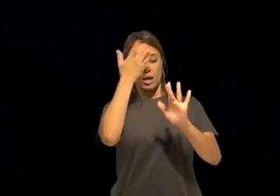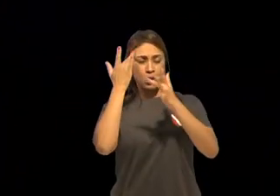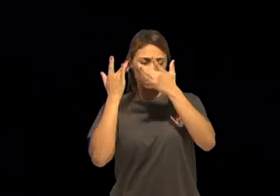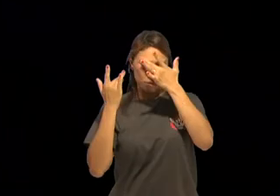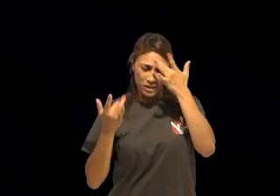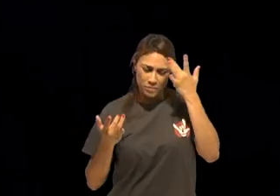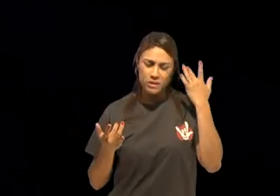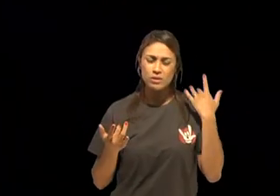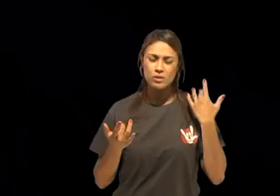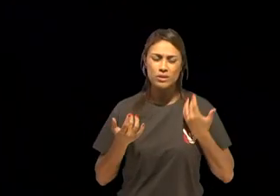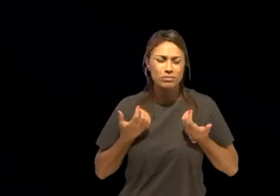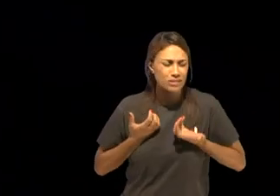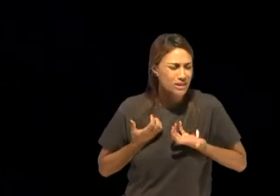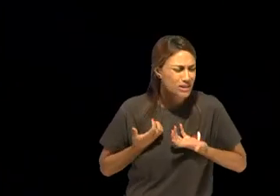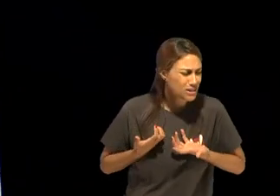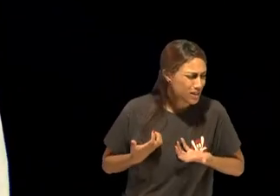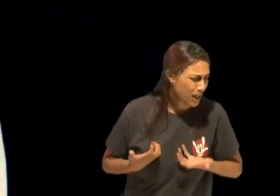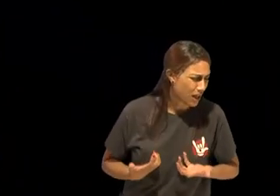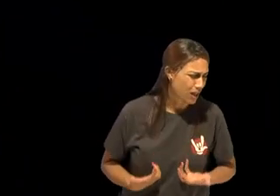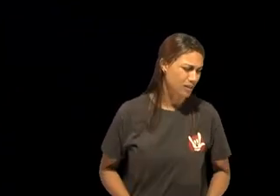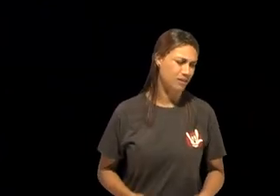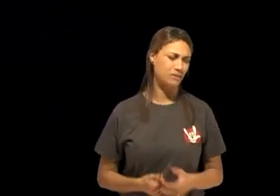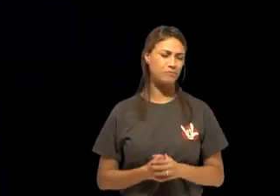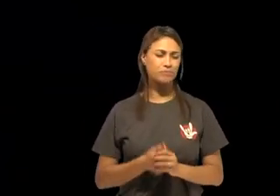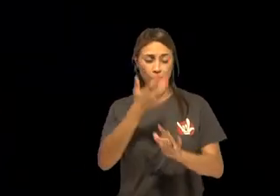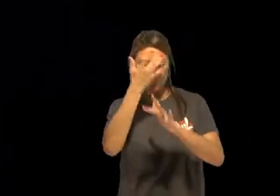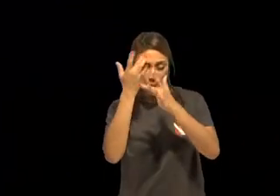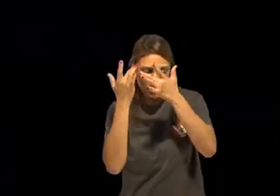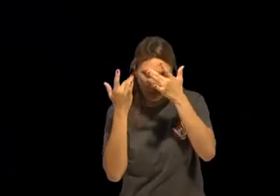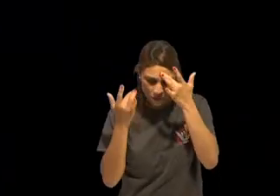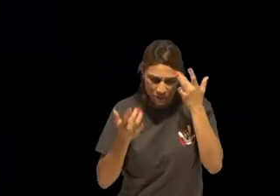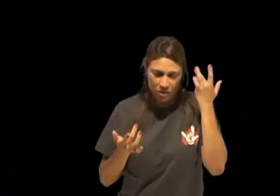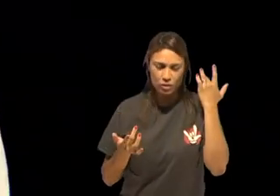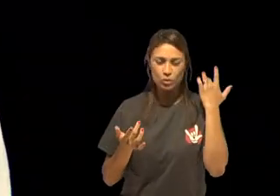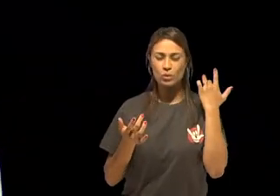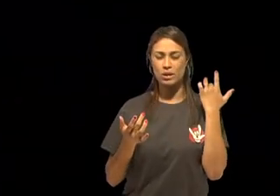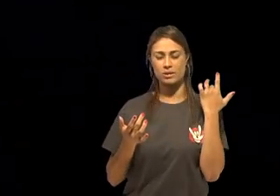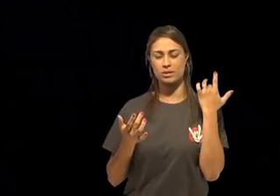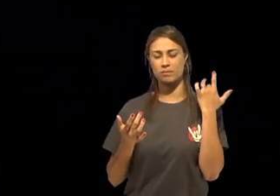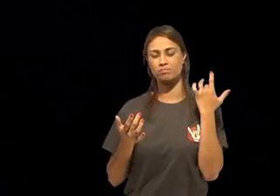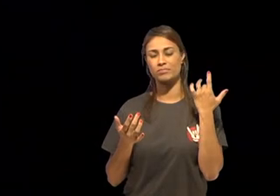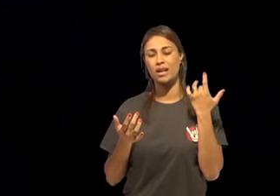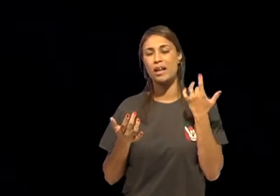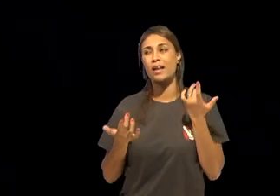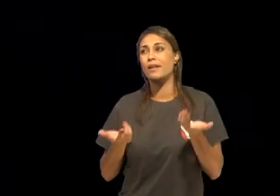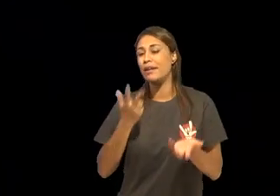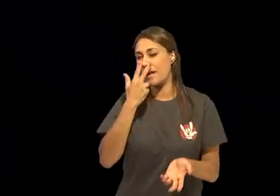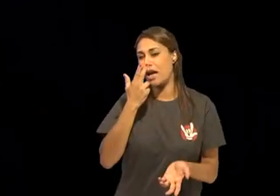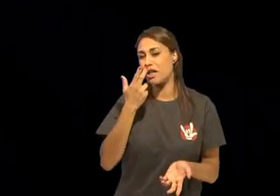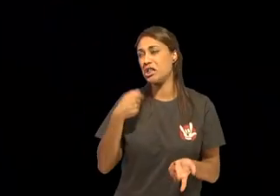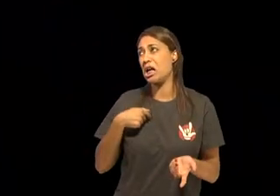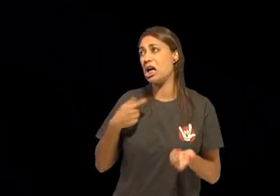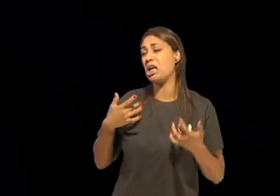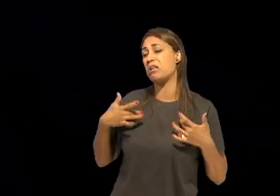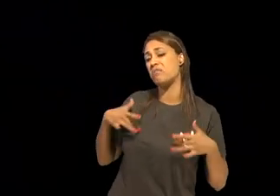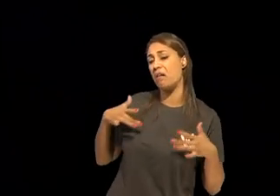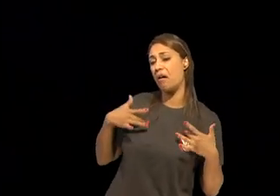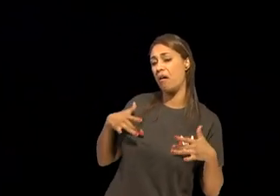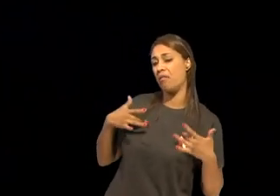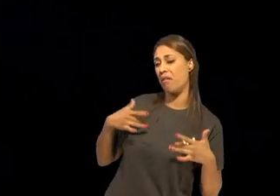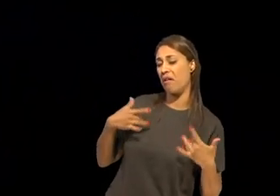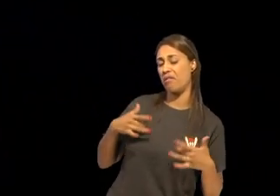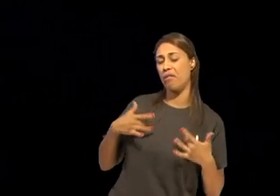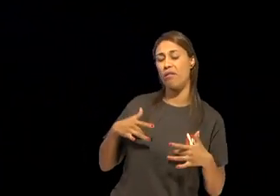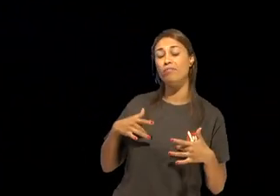se frustraram. Aqueles irmãos que estão se vitimizando, revela a Tua cruz